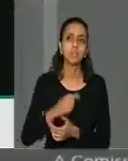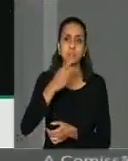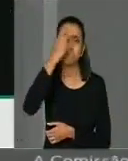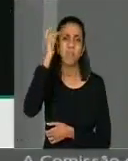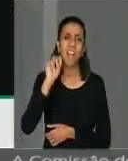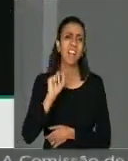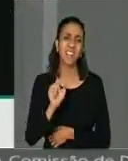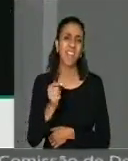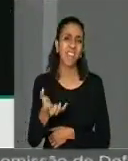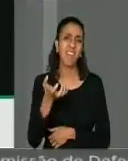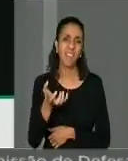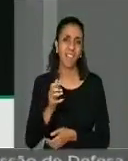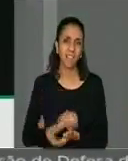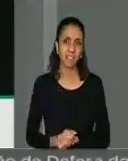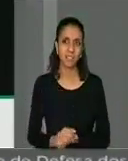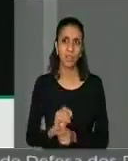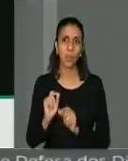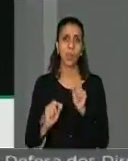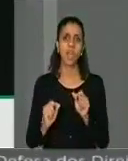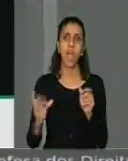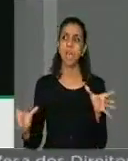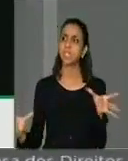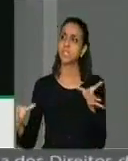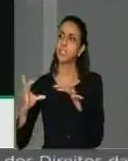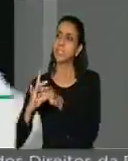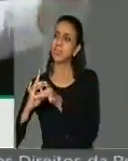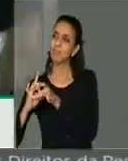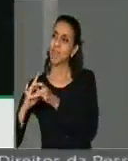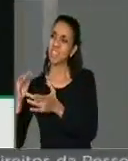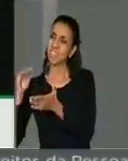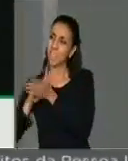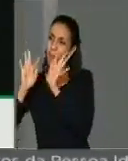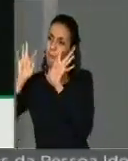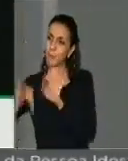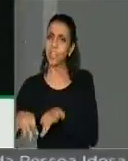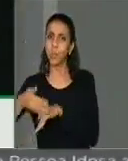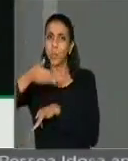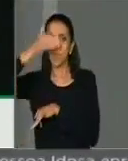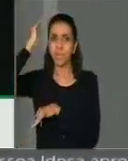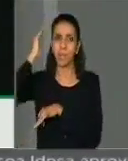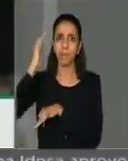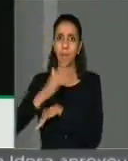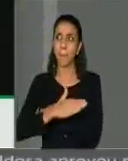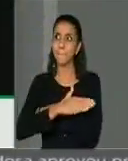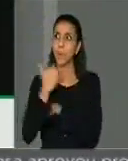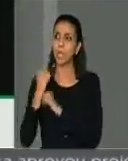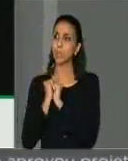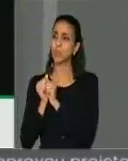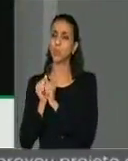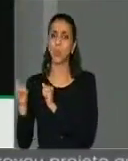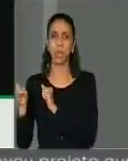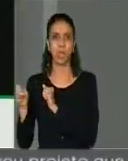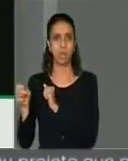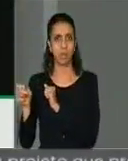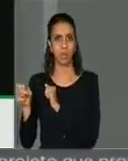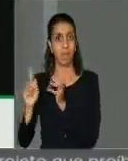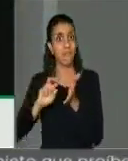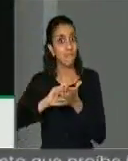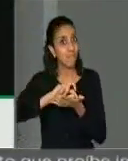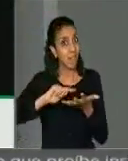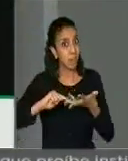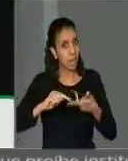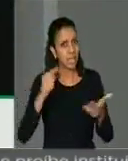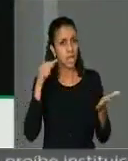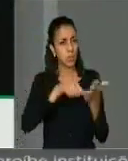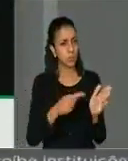morrer abraçado com Michel Temer, depois de todas essas denúncias, de todas